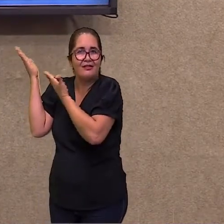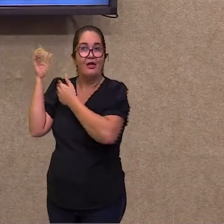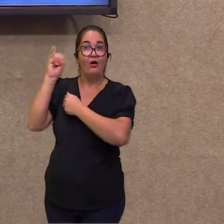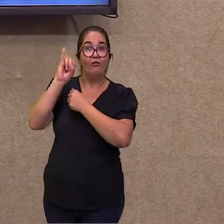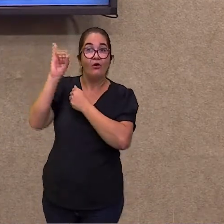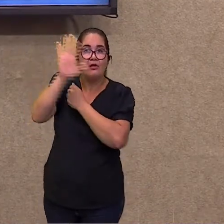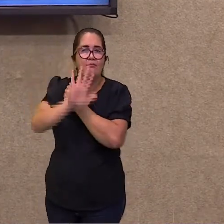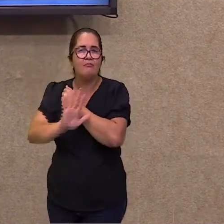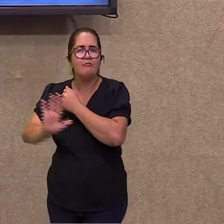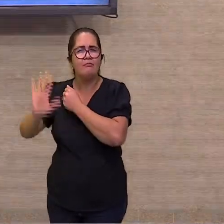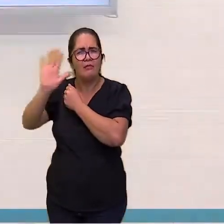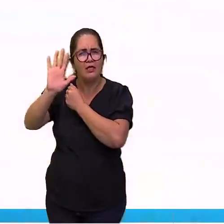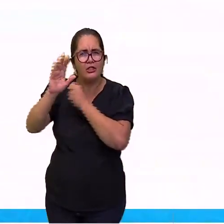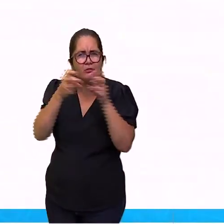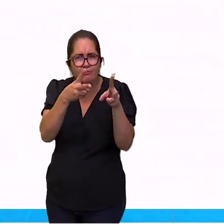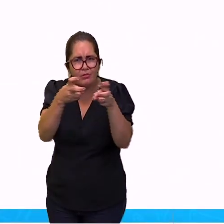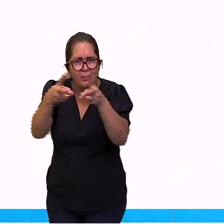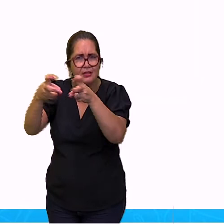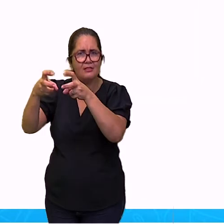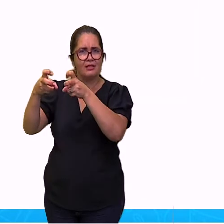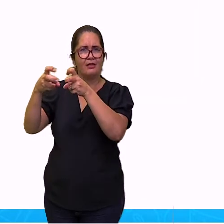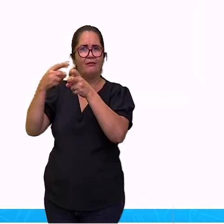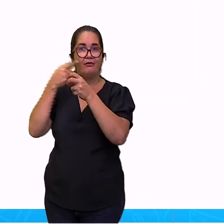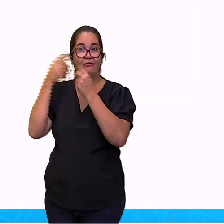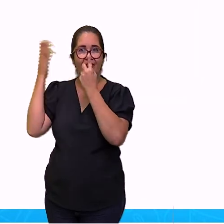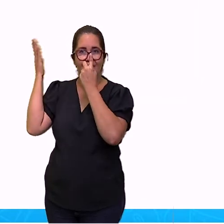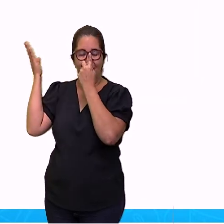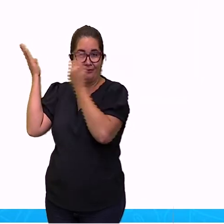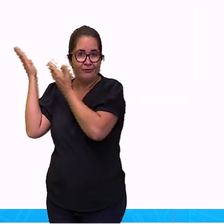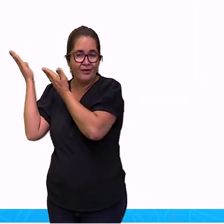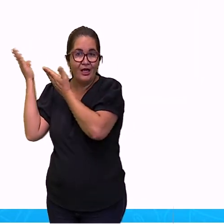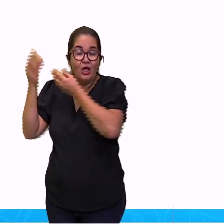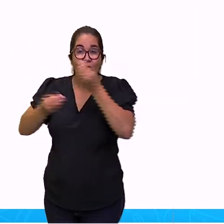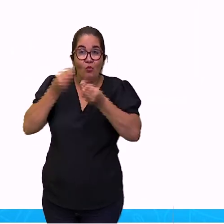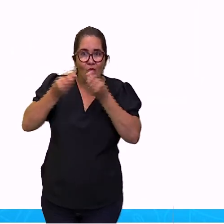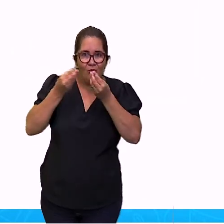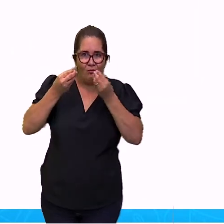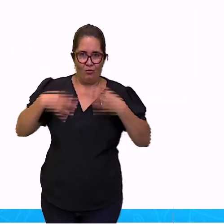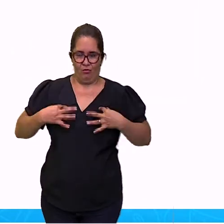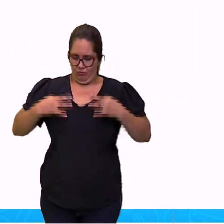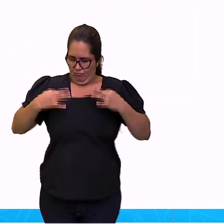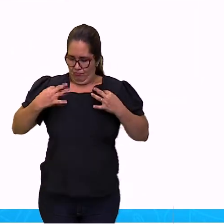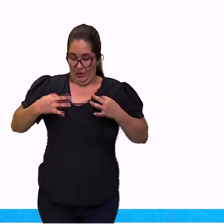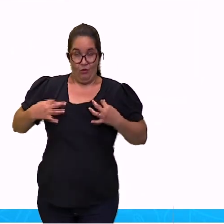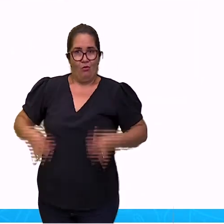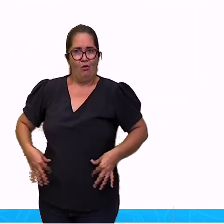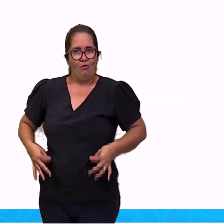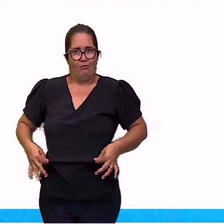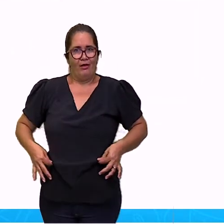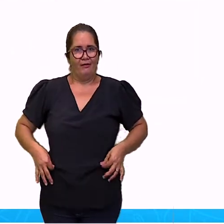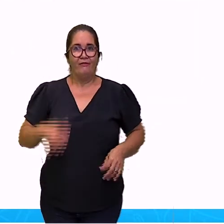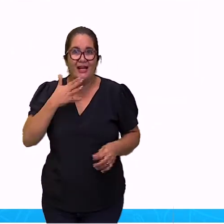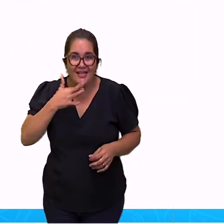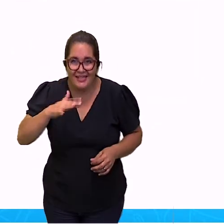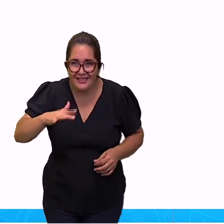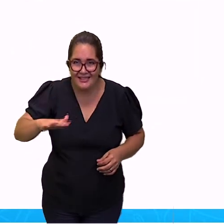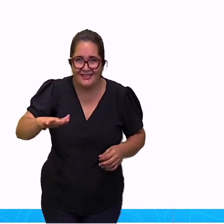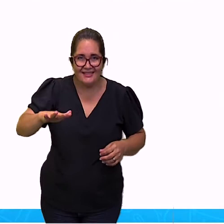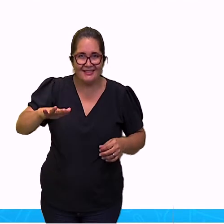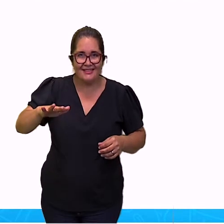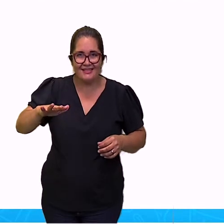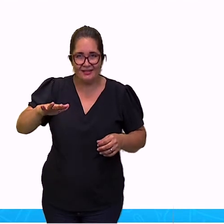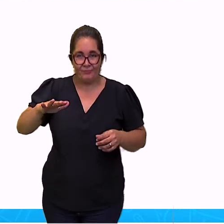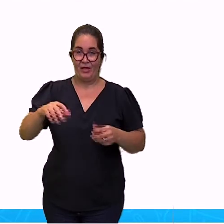imagens, você pode ver que essa dança indígena, como que eles se vestem? Aqui nós estamos vendo danças de crianças. Eles